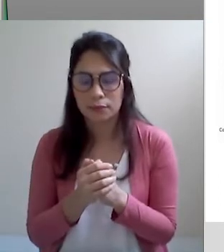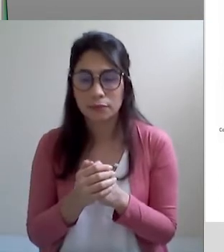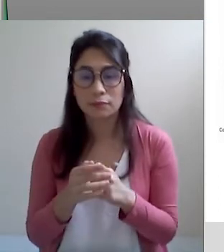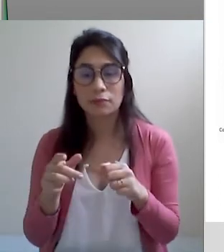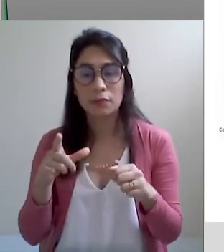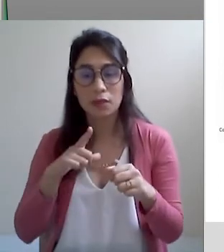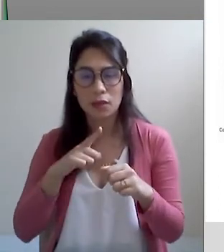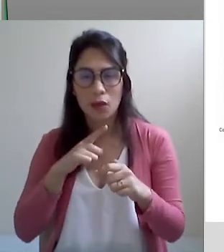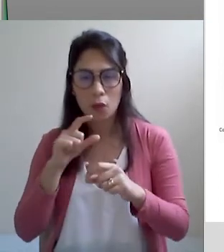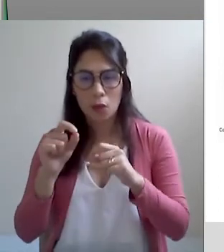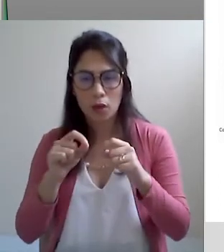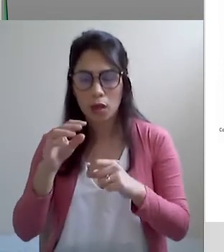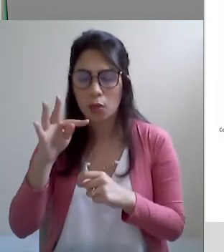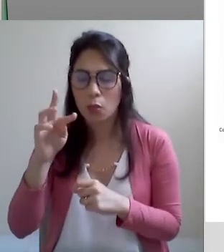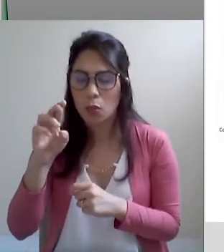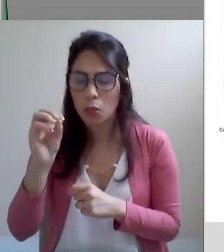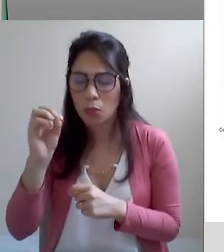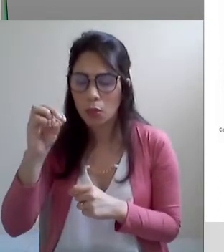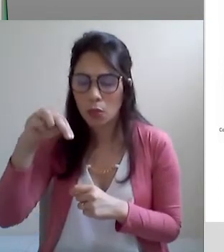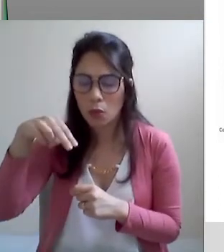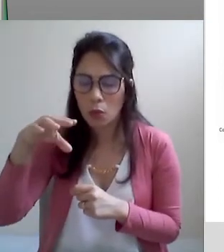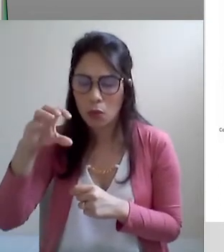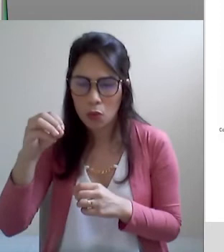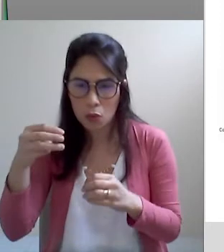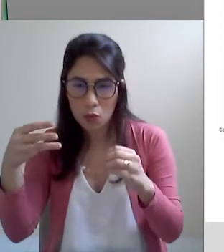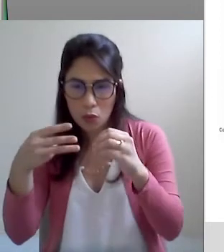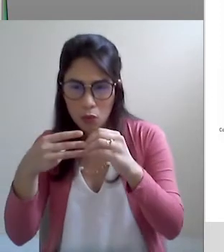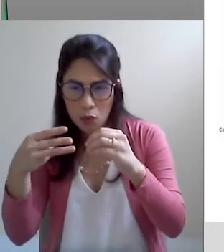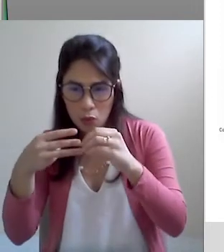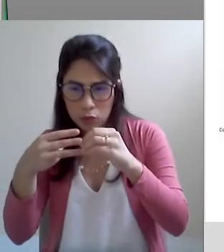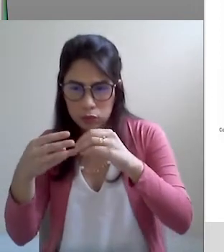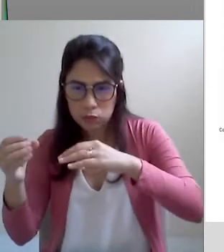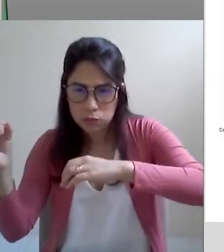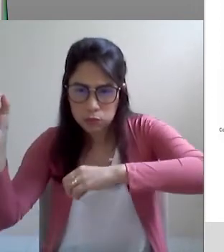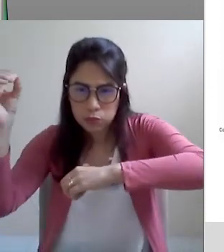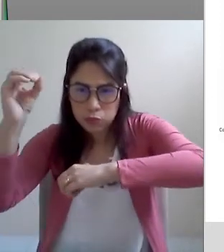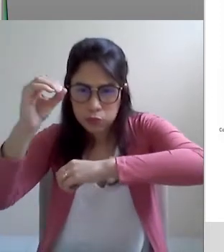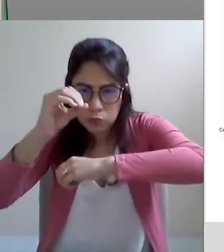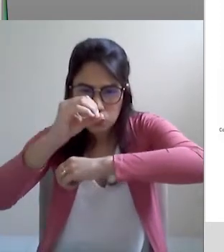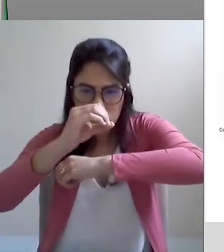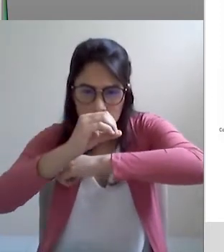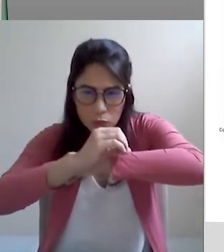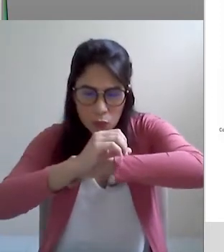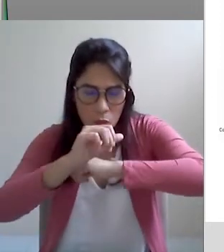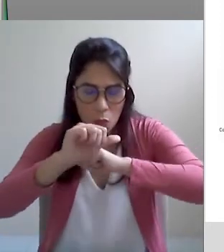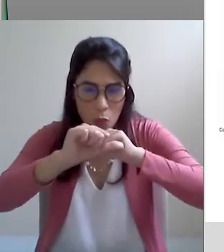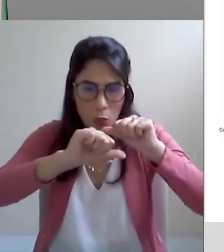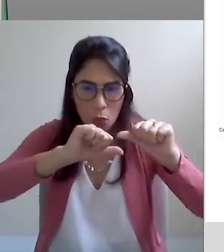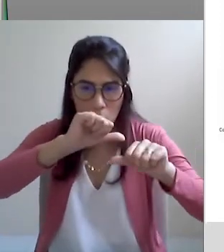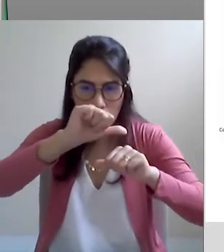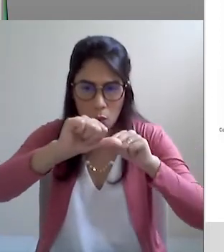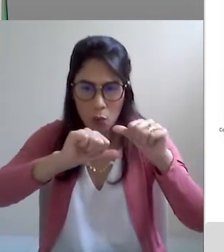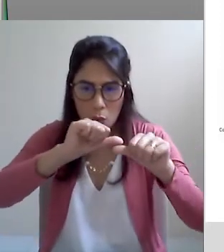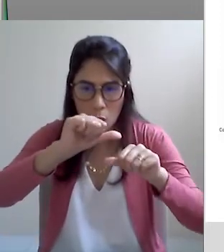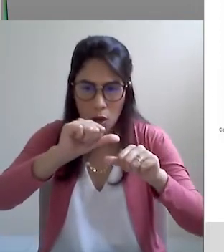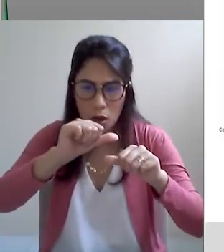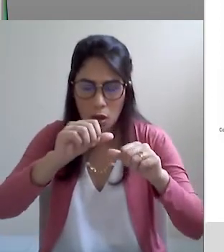A partir das células tronco mesenquimais, derivam as células